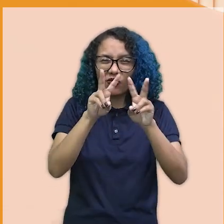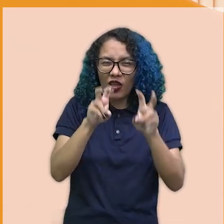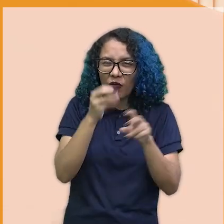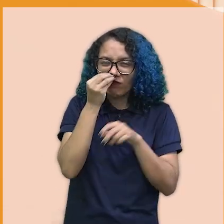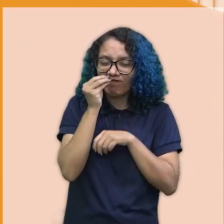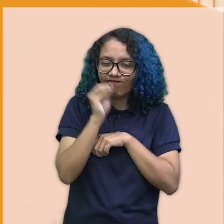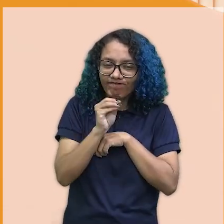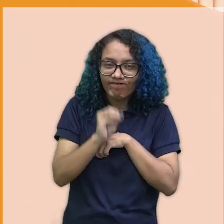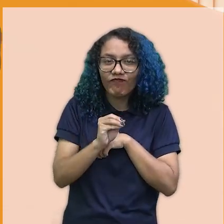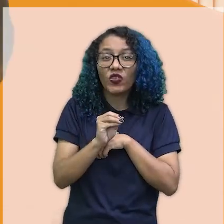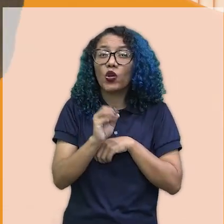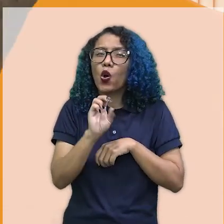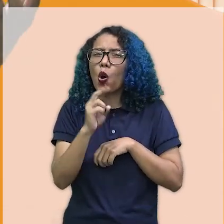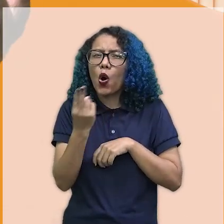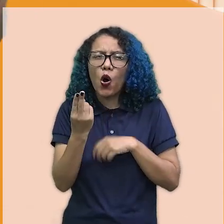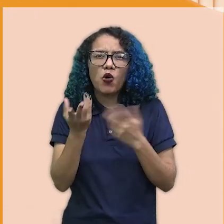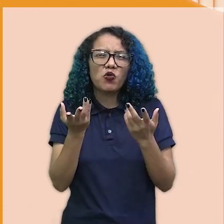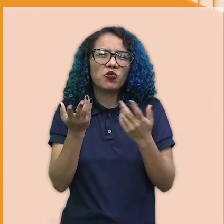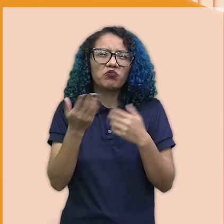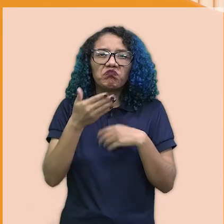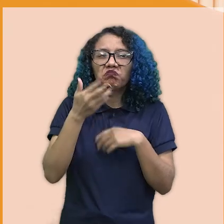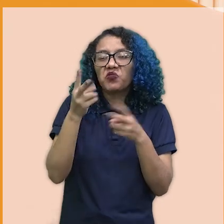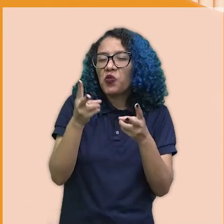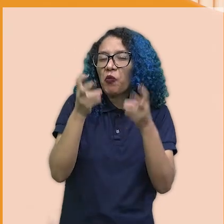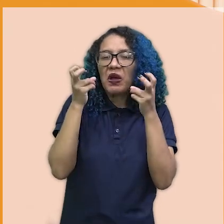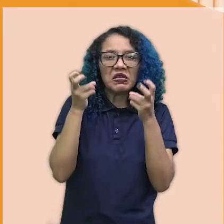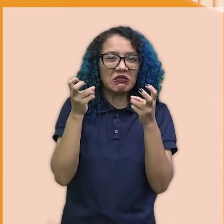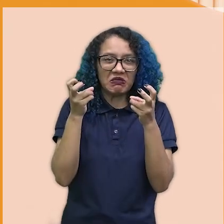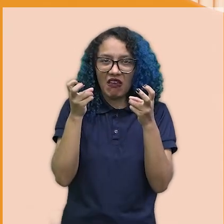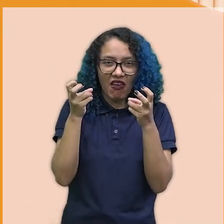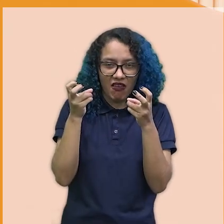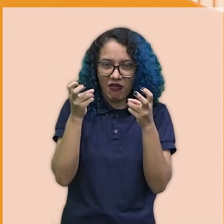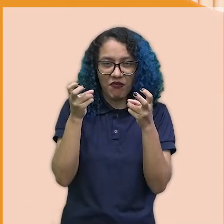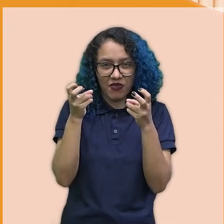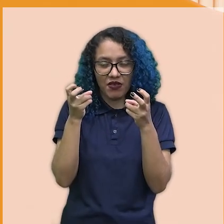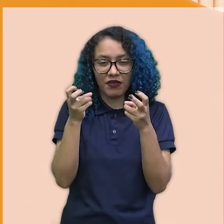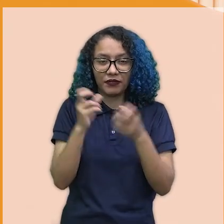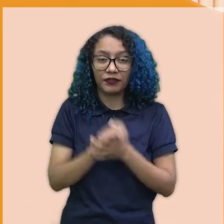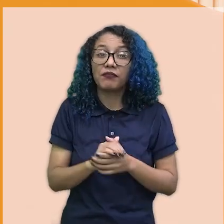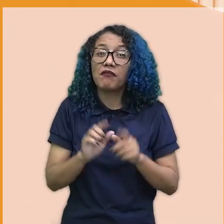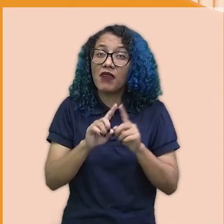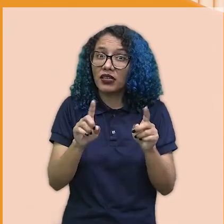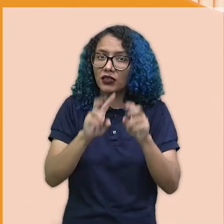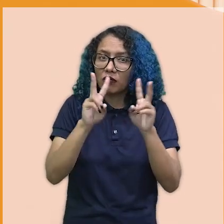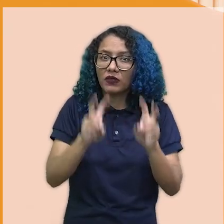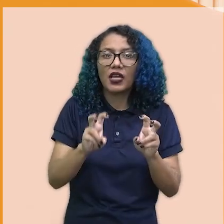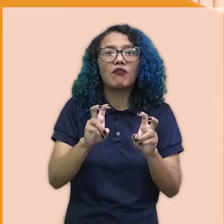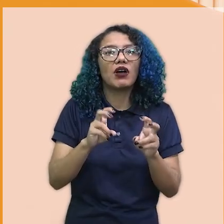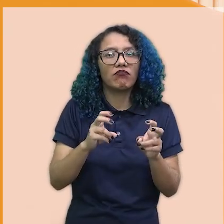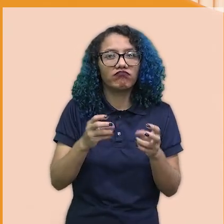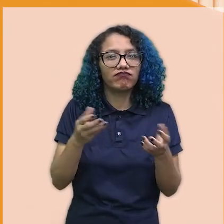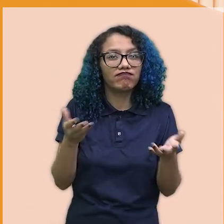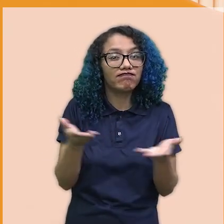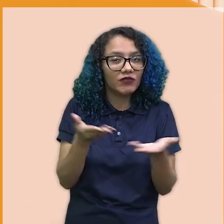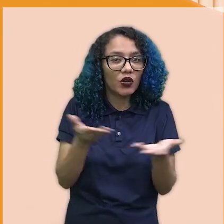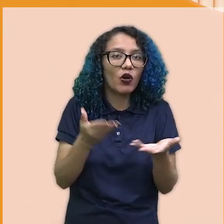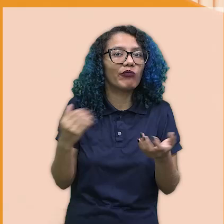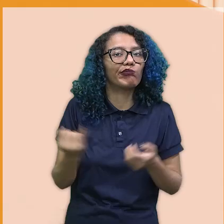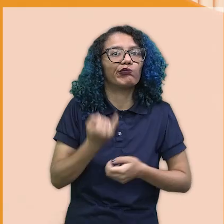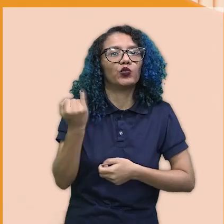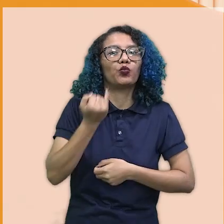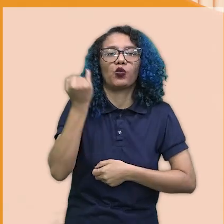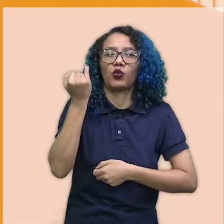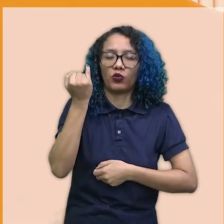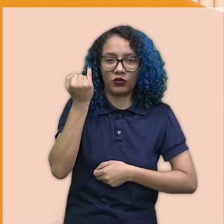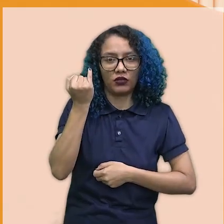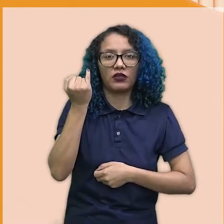vezes ele passa despercebido por cada um de nós na sociedade. Mas é um tema muito atual e muito importante. Por